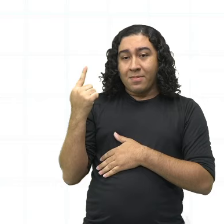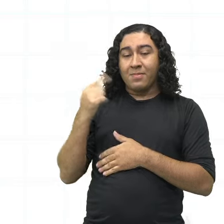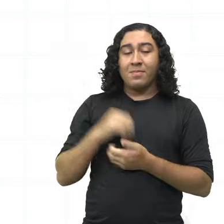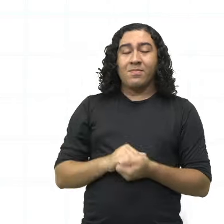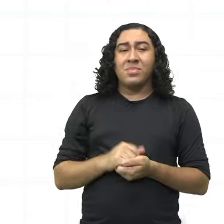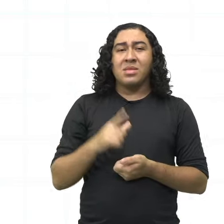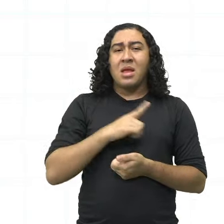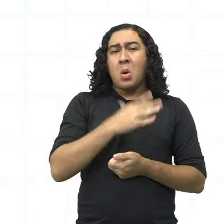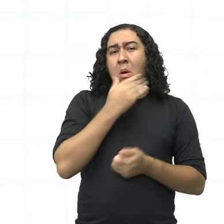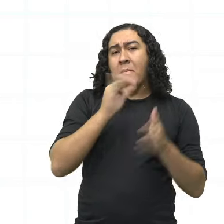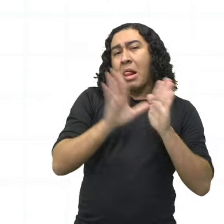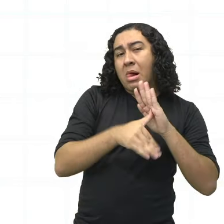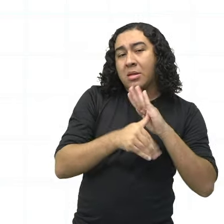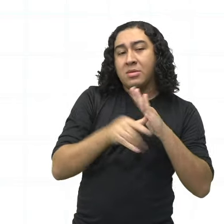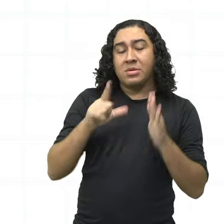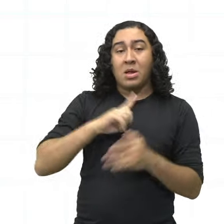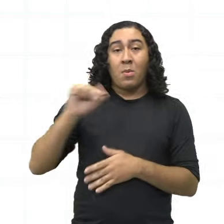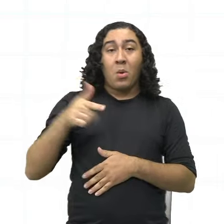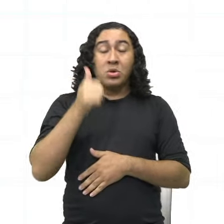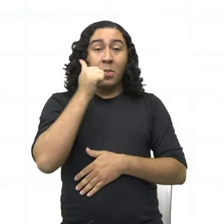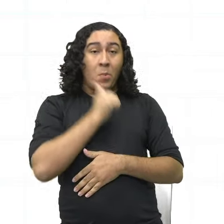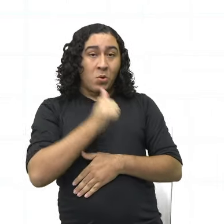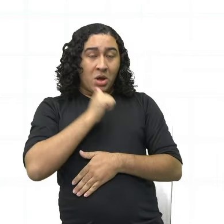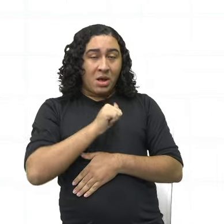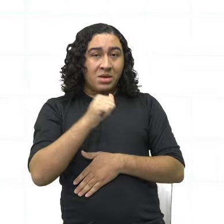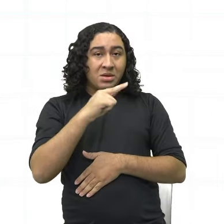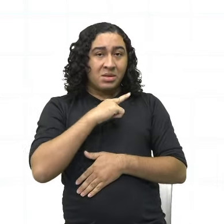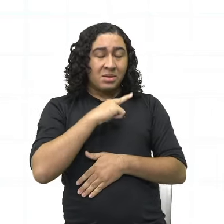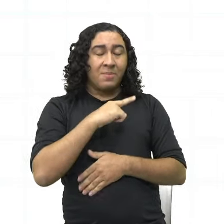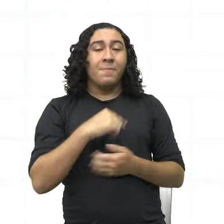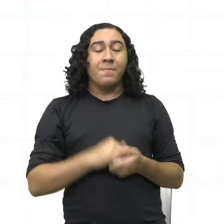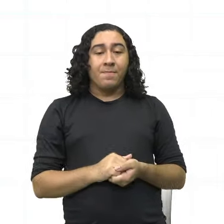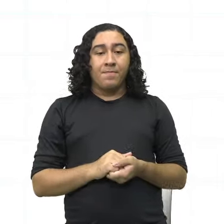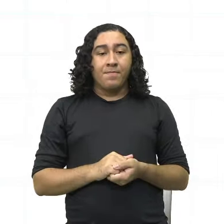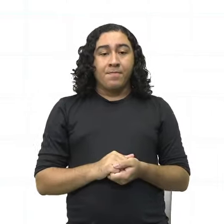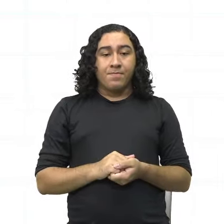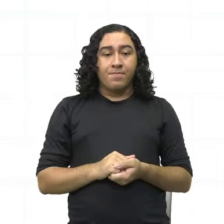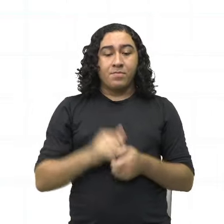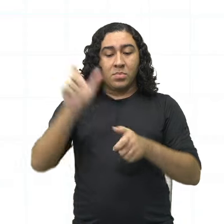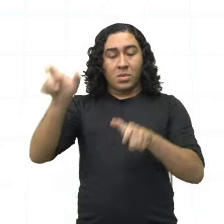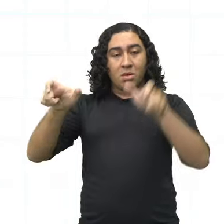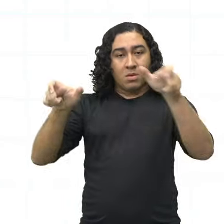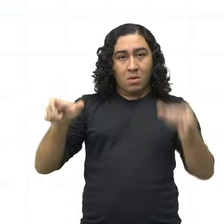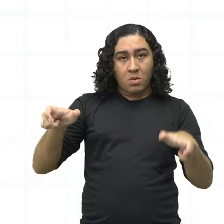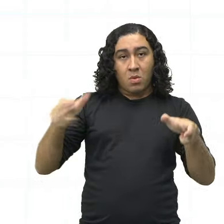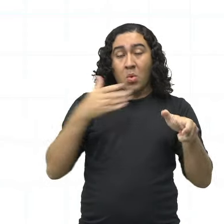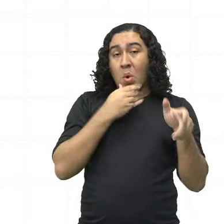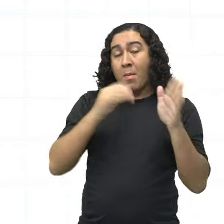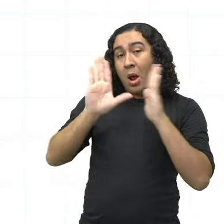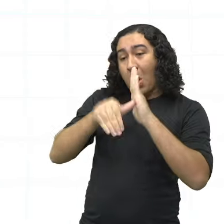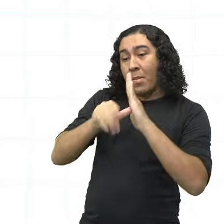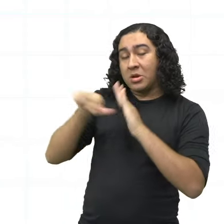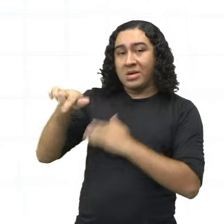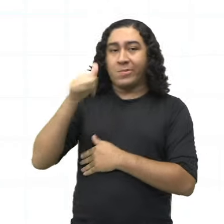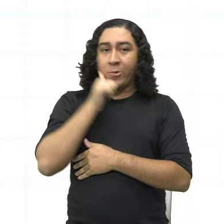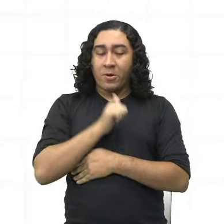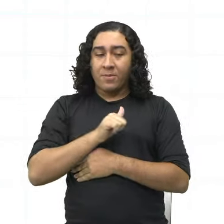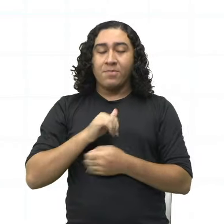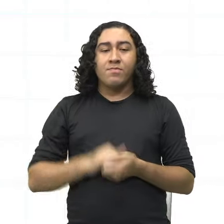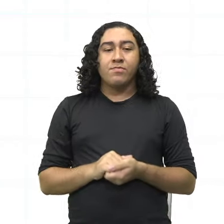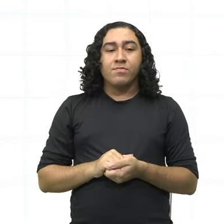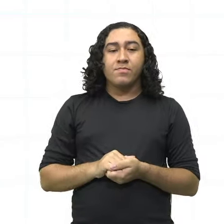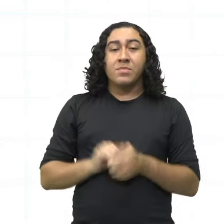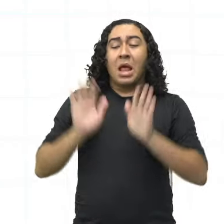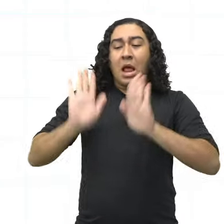O assaltante e alguém sendo, né, uma moça, né, sendo assaltada aí na nossa imagem.